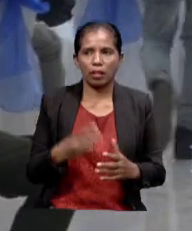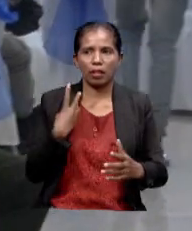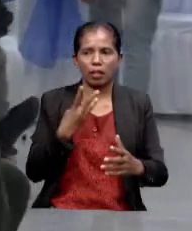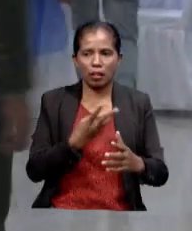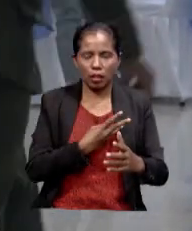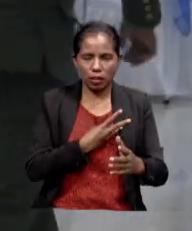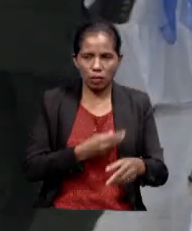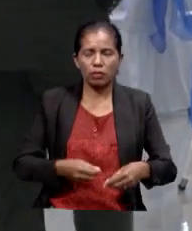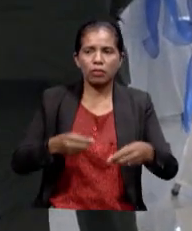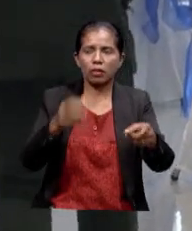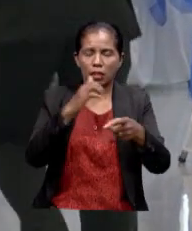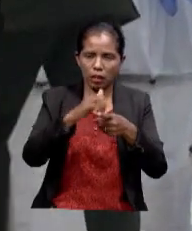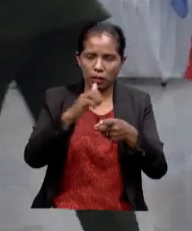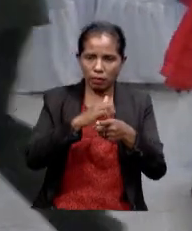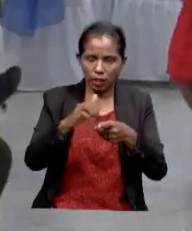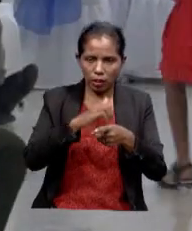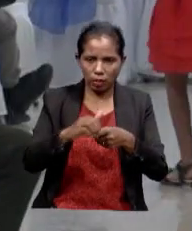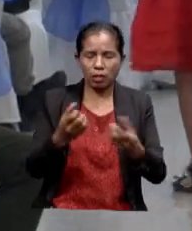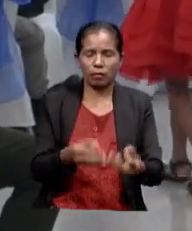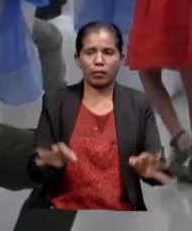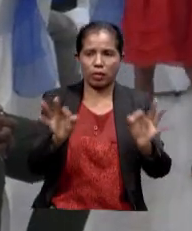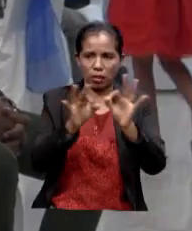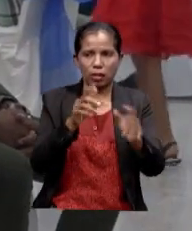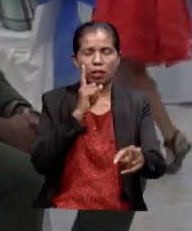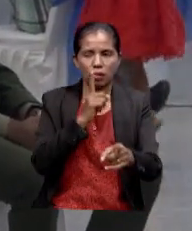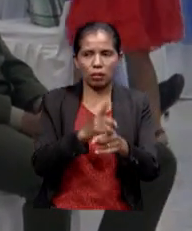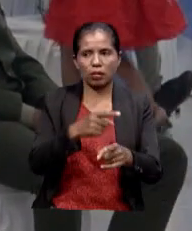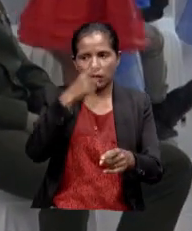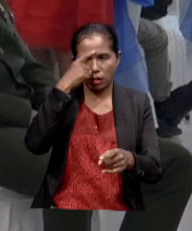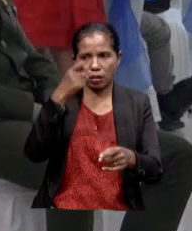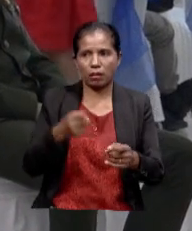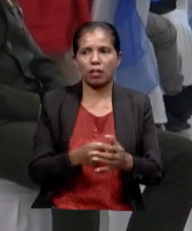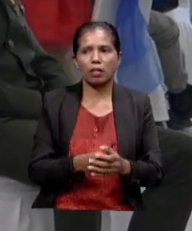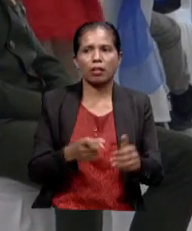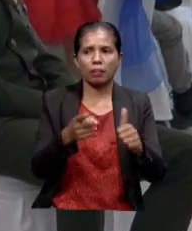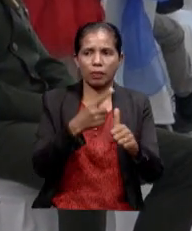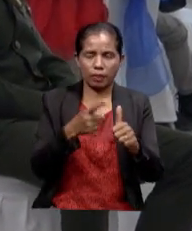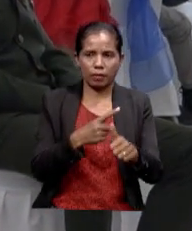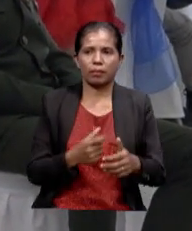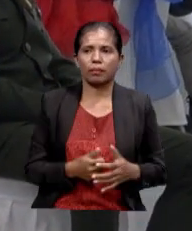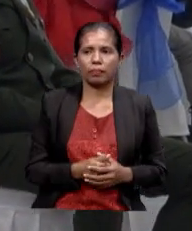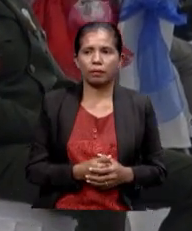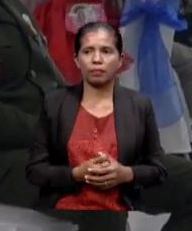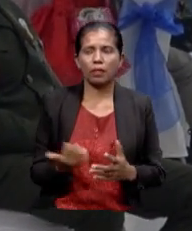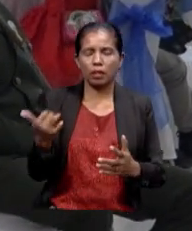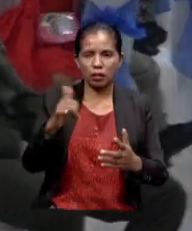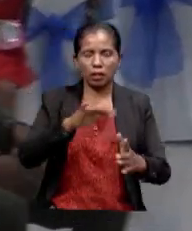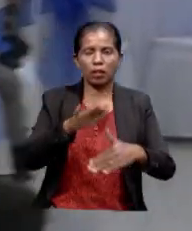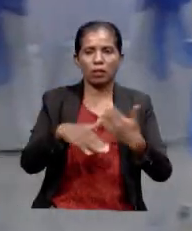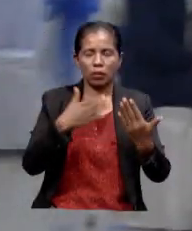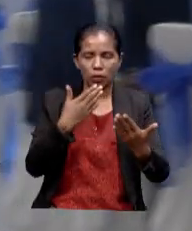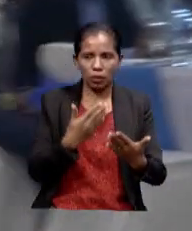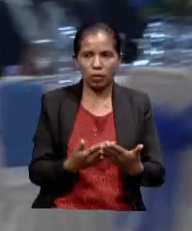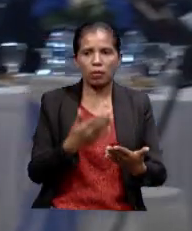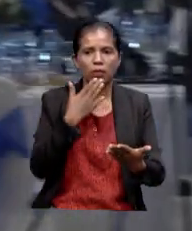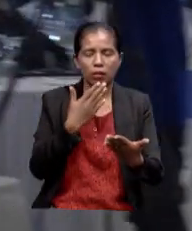curso, que é importante até, também, em primeiro lugar, e se ele tem curso de qualificação de